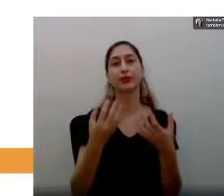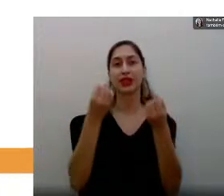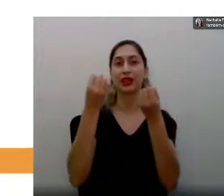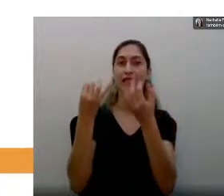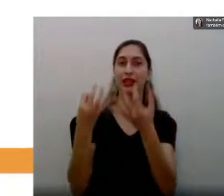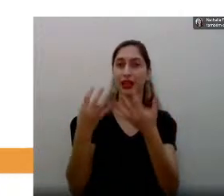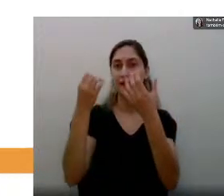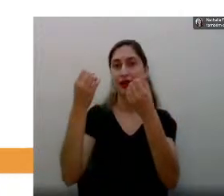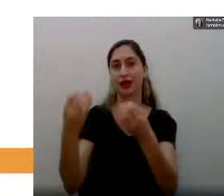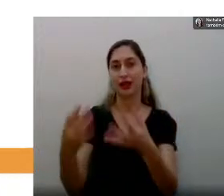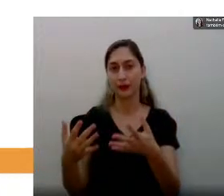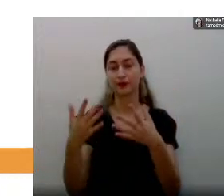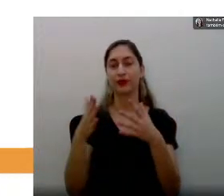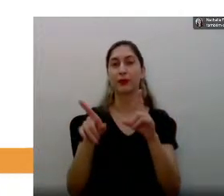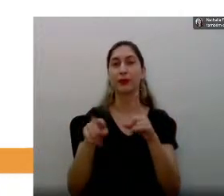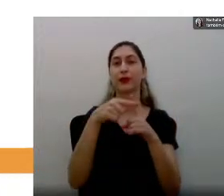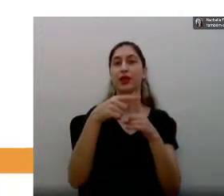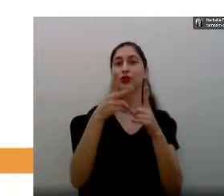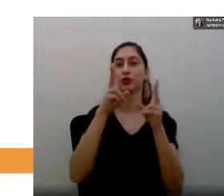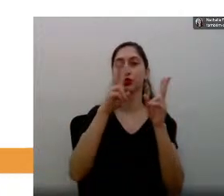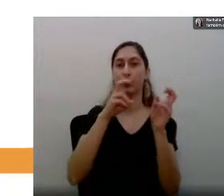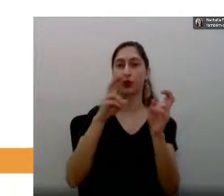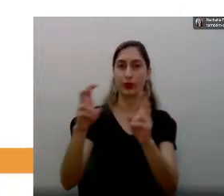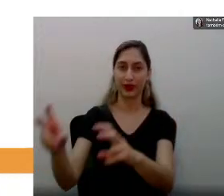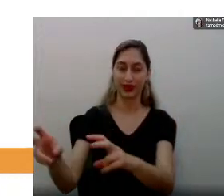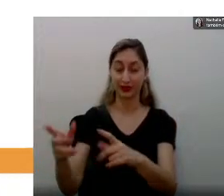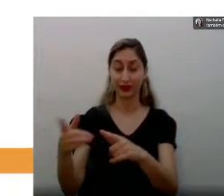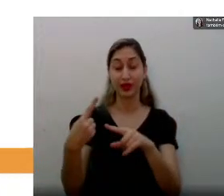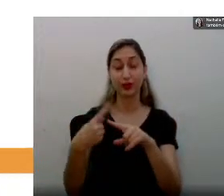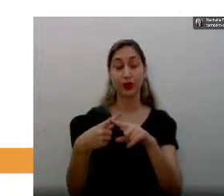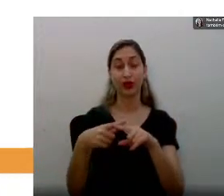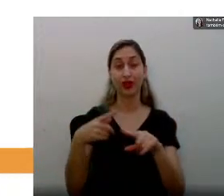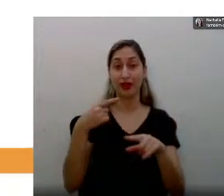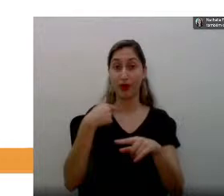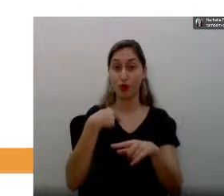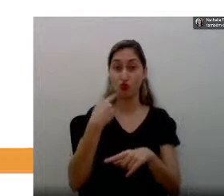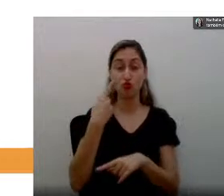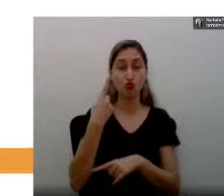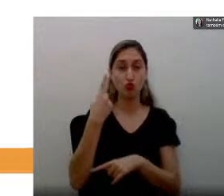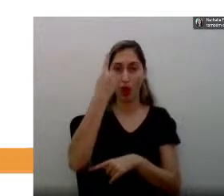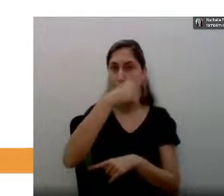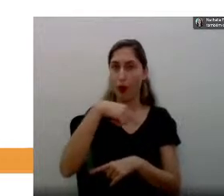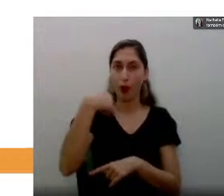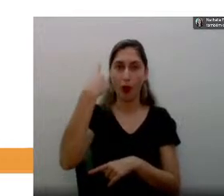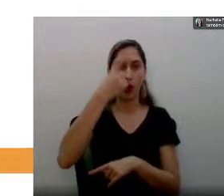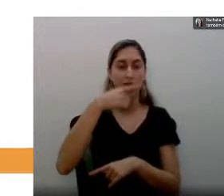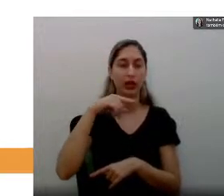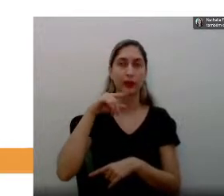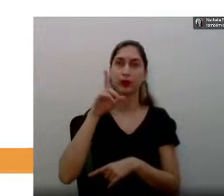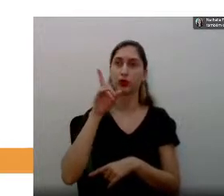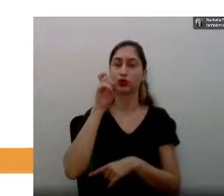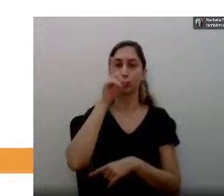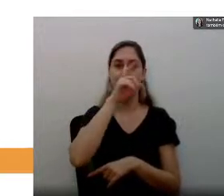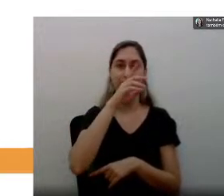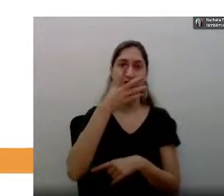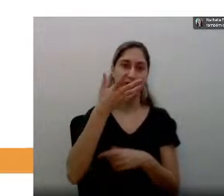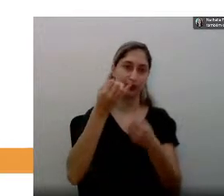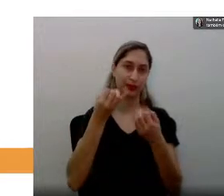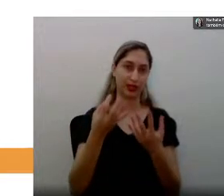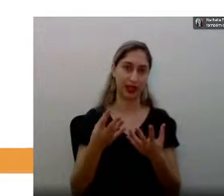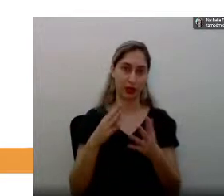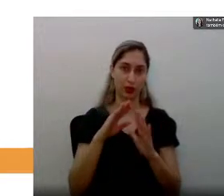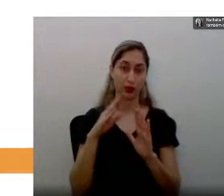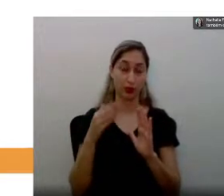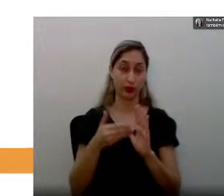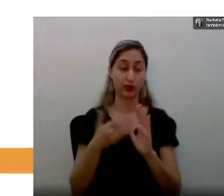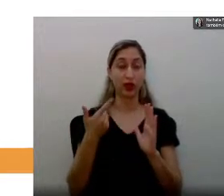astronomia na cidade traz elas poderem falar é um pouco uma conversa para vocês poderem conhecer as pessoas